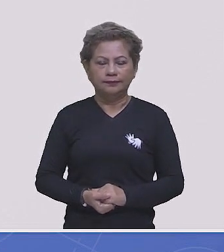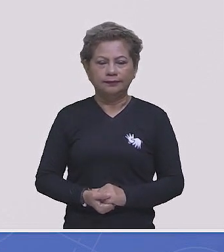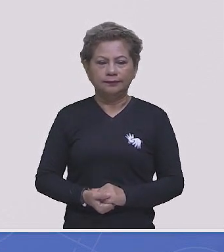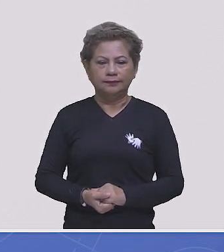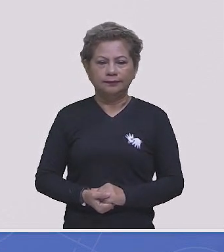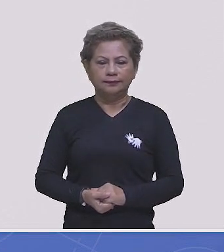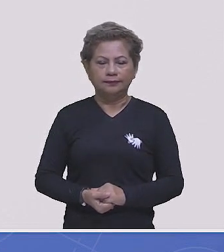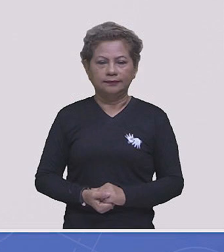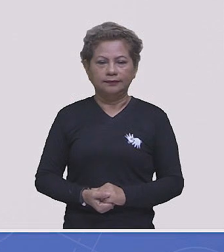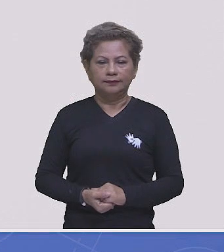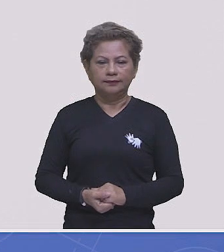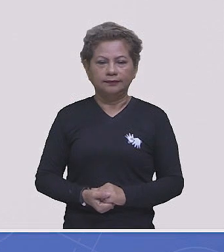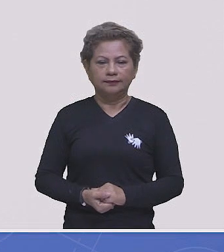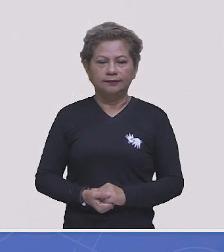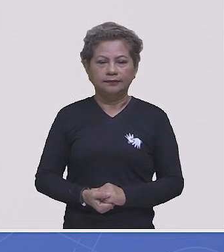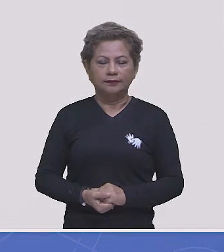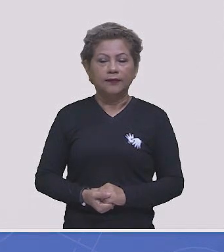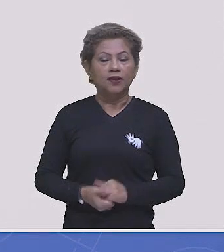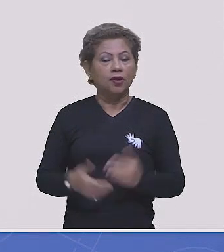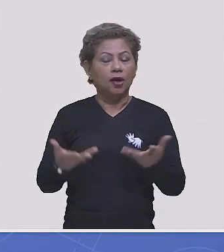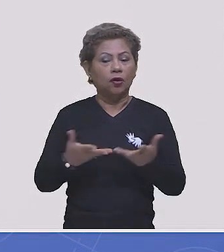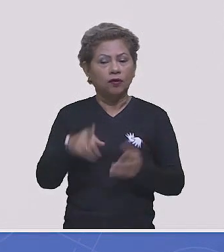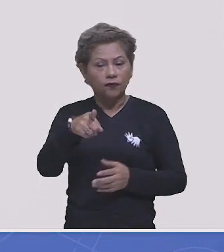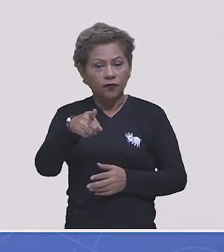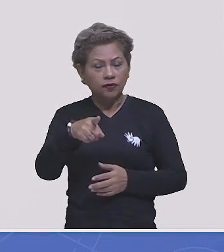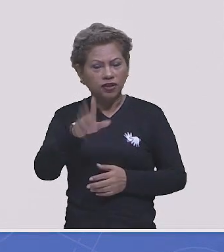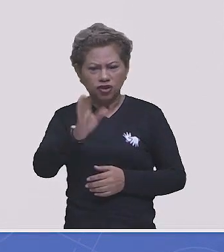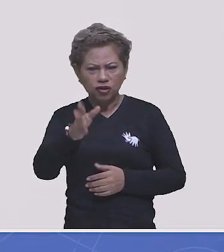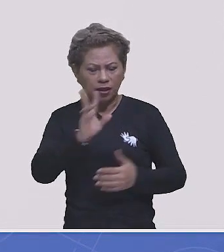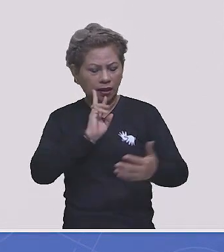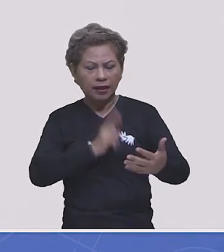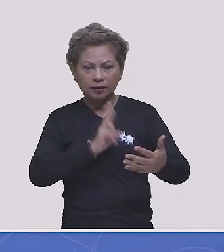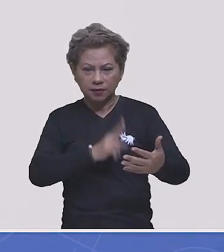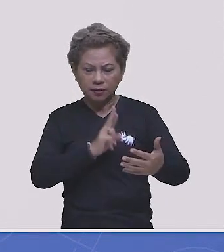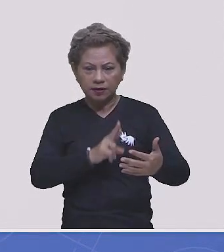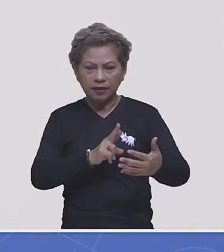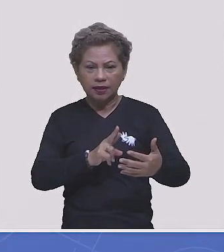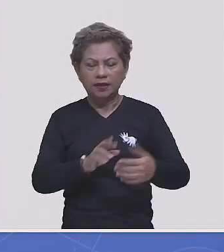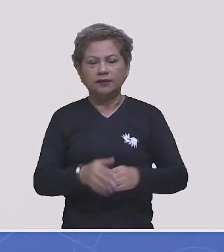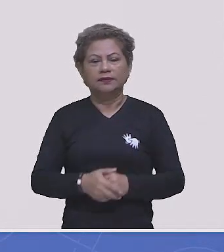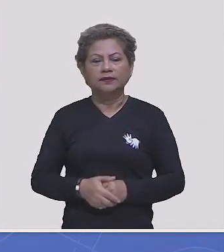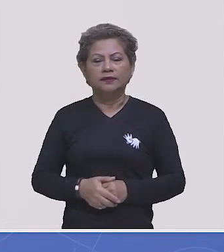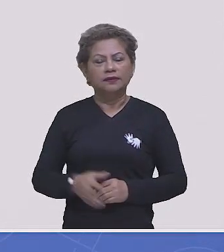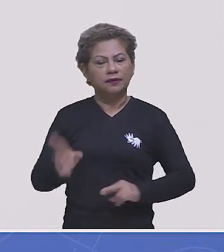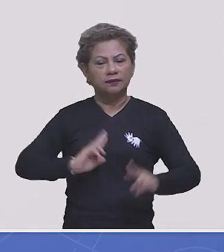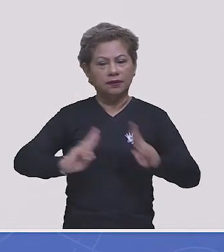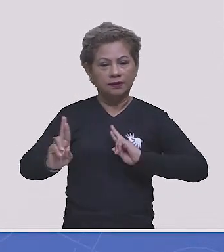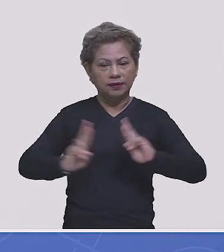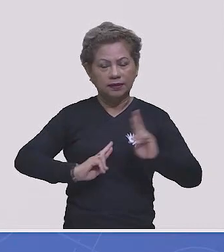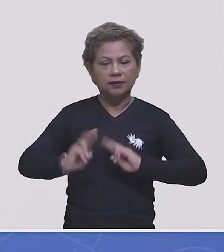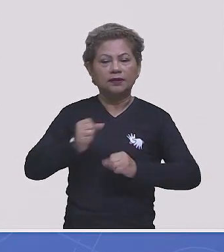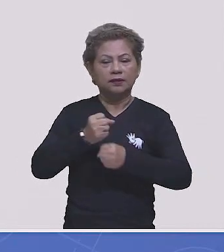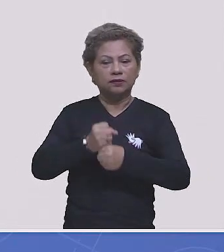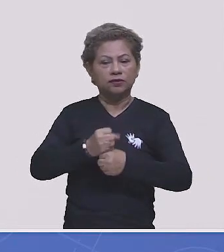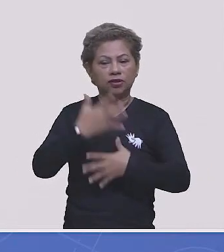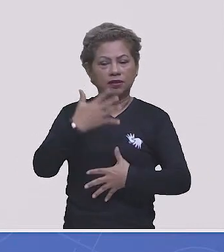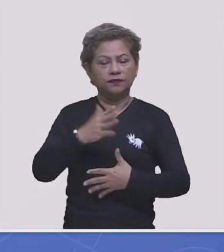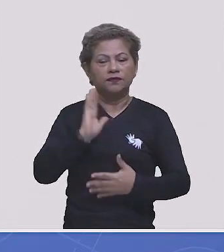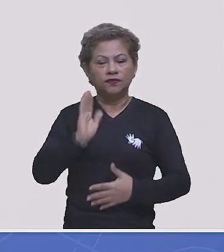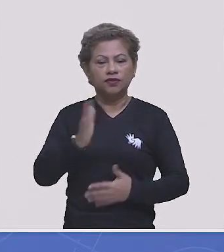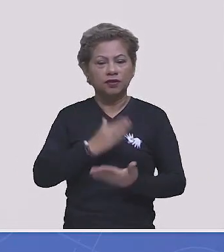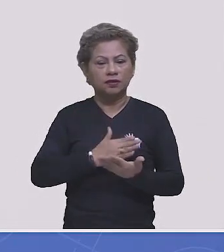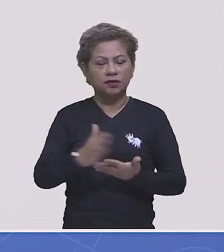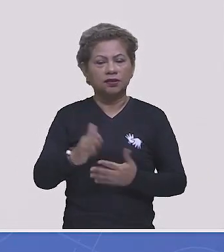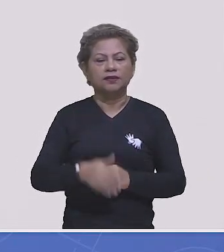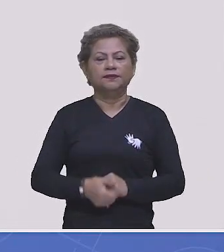4 são verdadeiras. E aí, o que vocês responderam dessa questão? Comece a colocar aí no chat, que eu vou já começar a ver aqui. Vamos